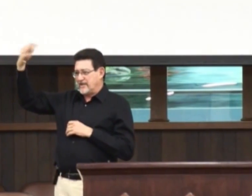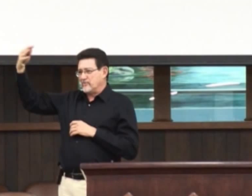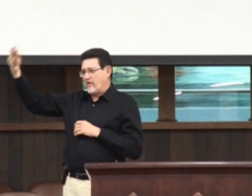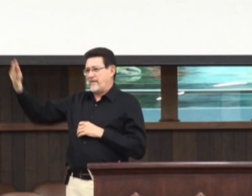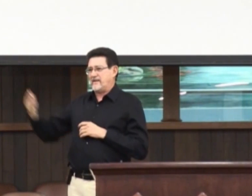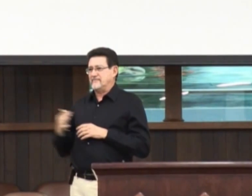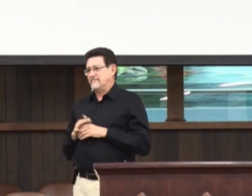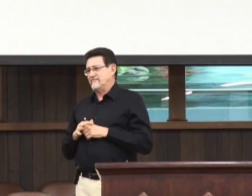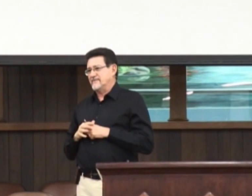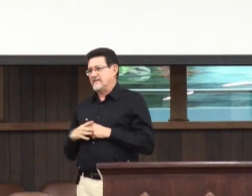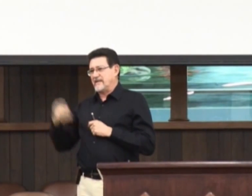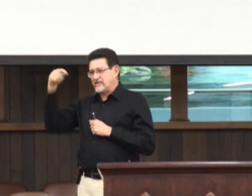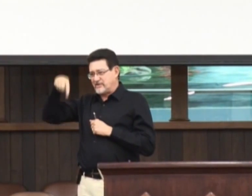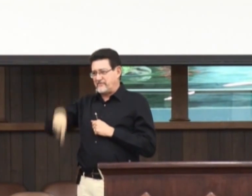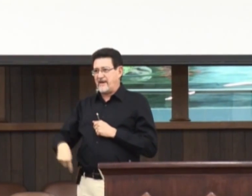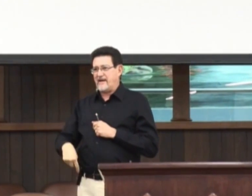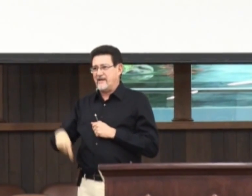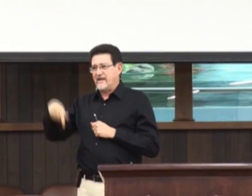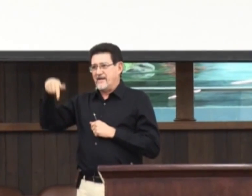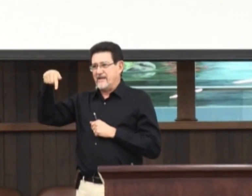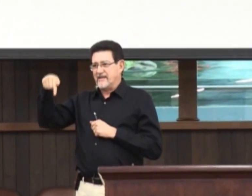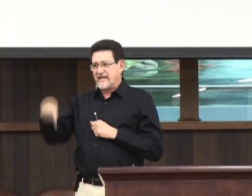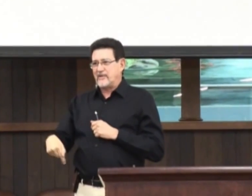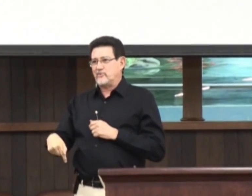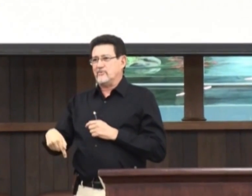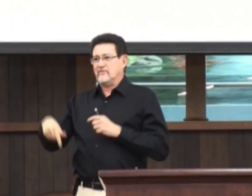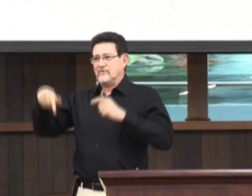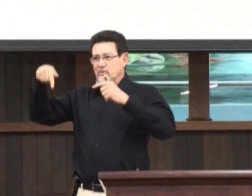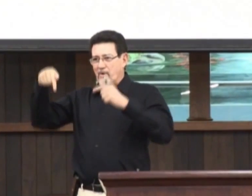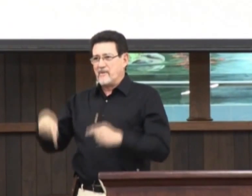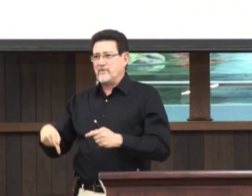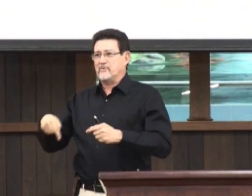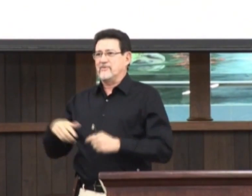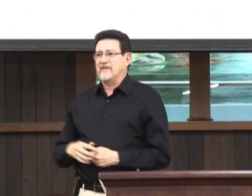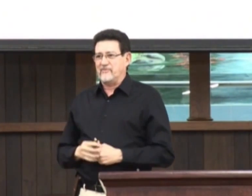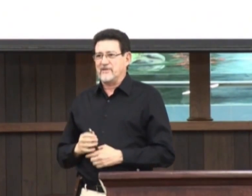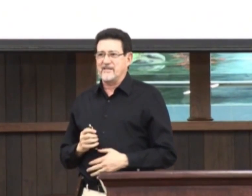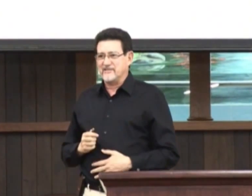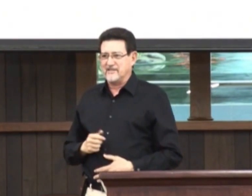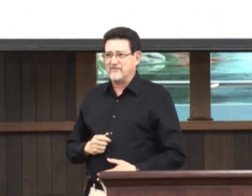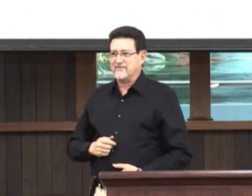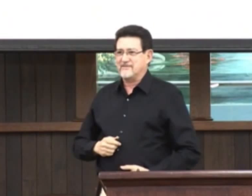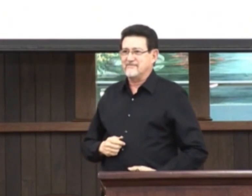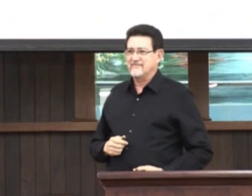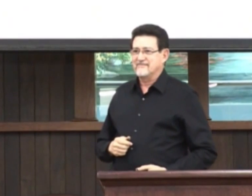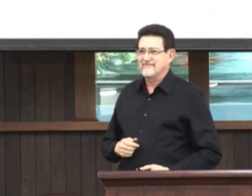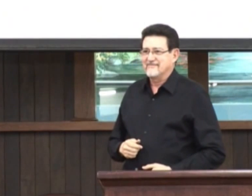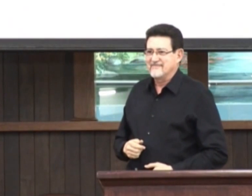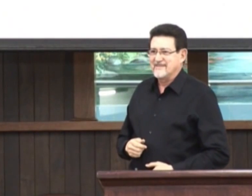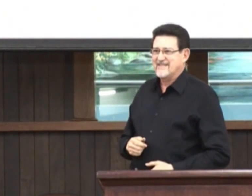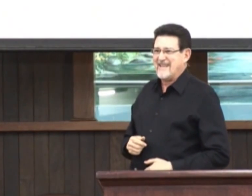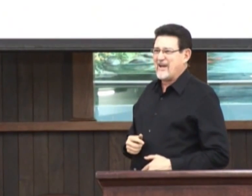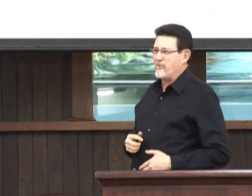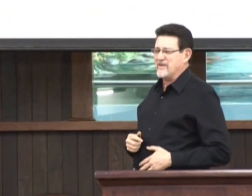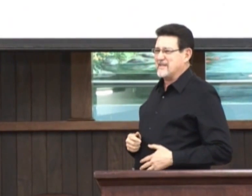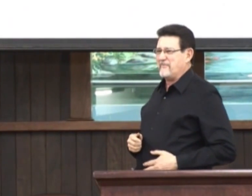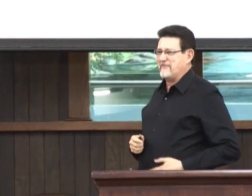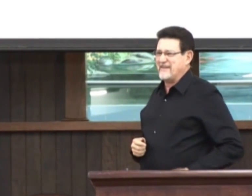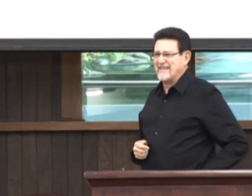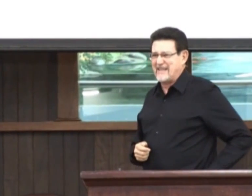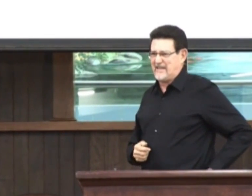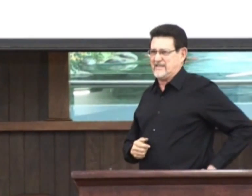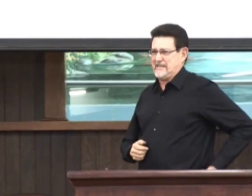do poder do homem, se ele estiver dentro, no âmbito da vontade de Deus. Isso é